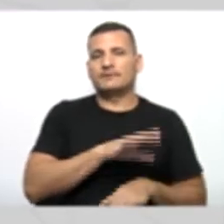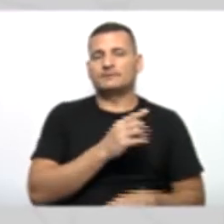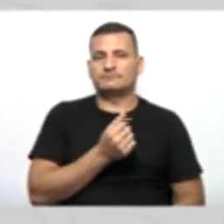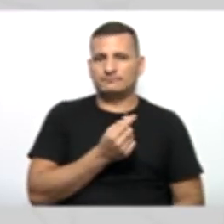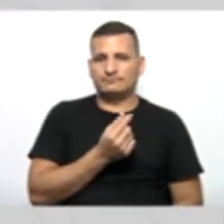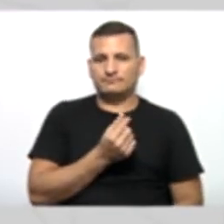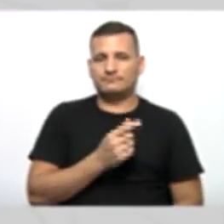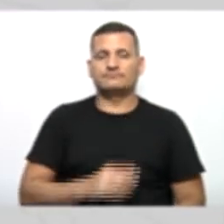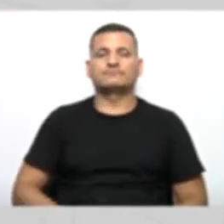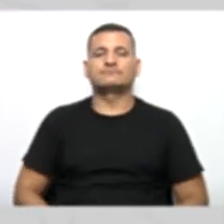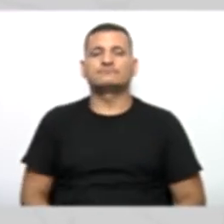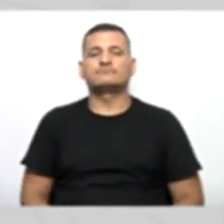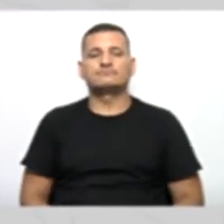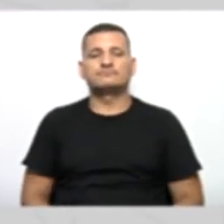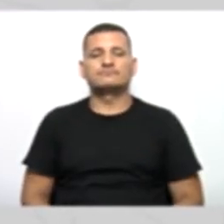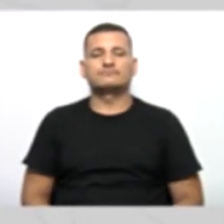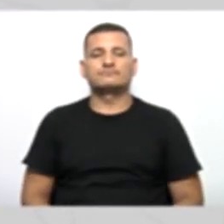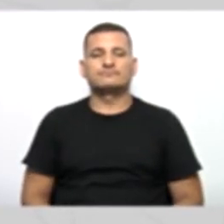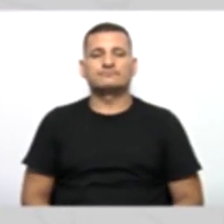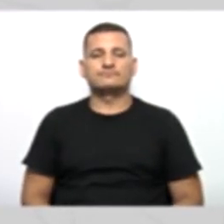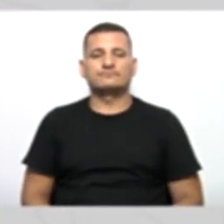financeiros.